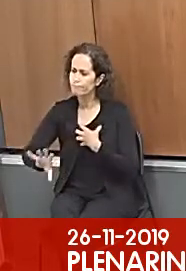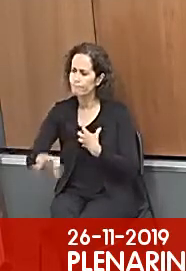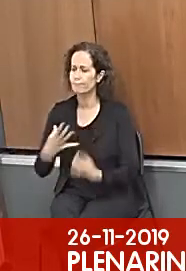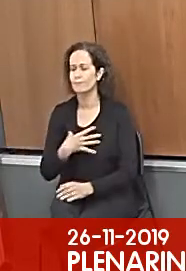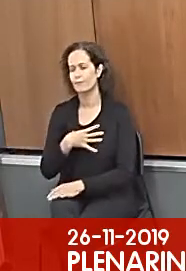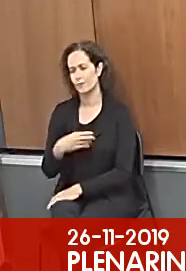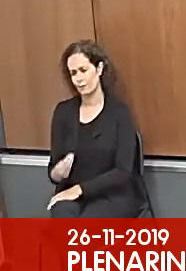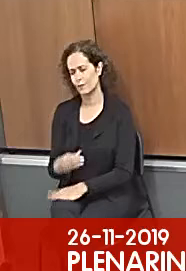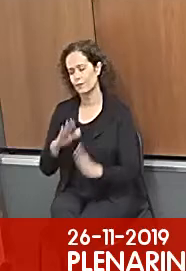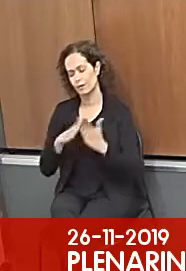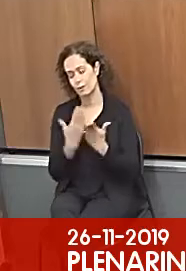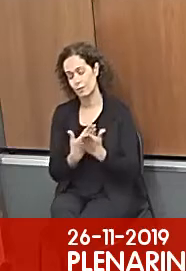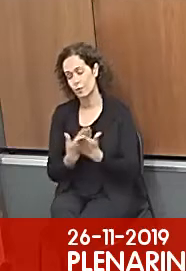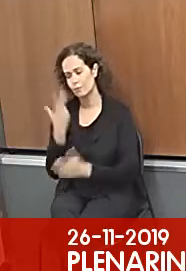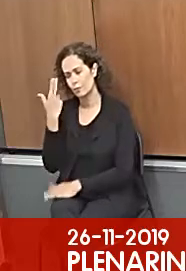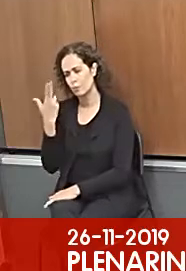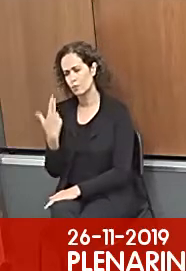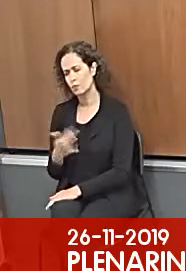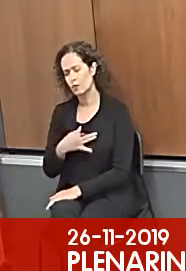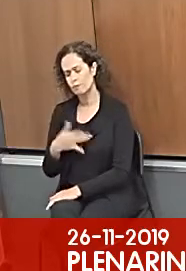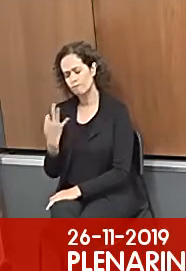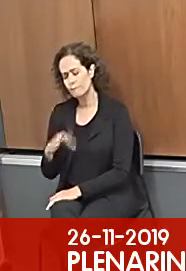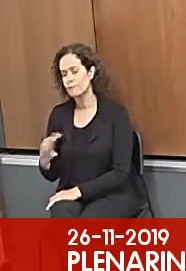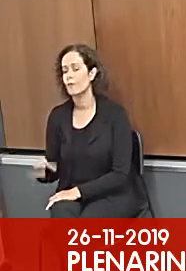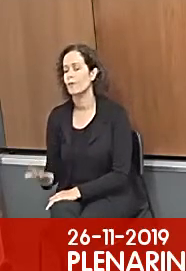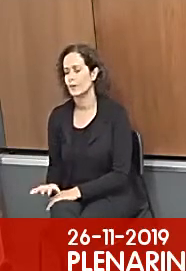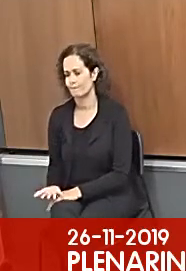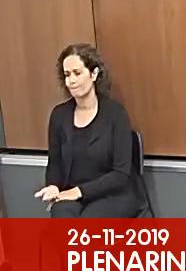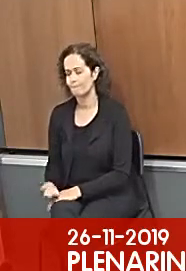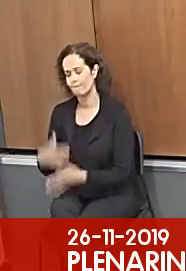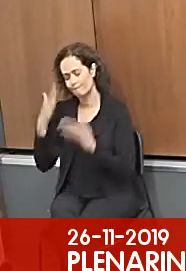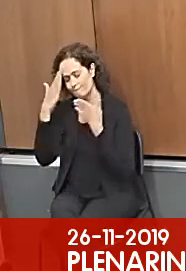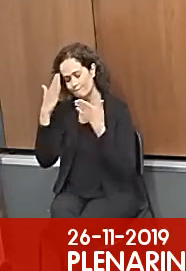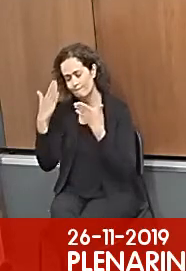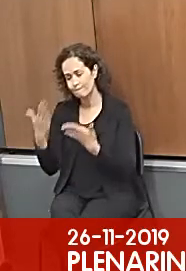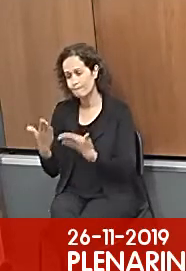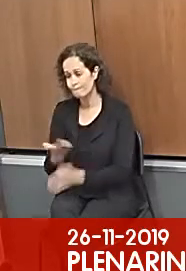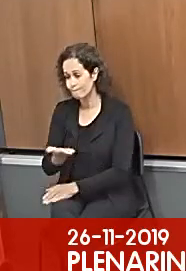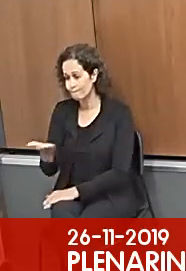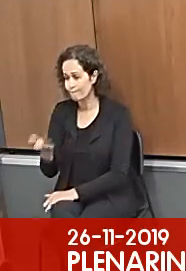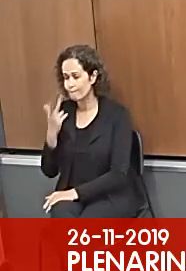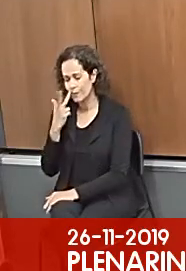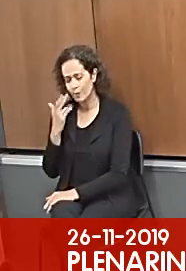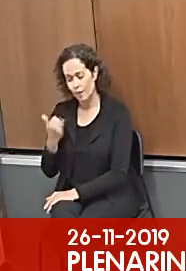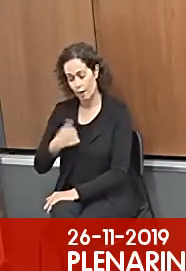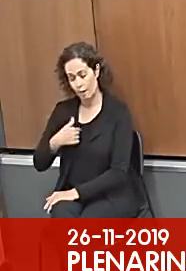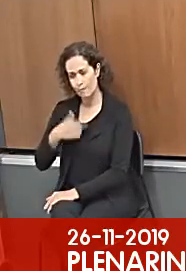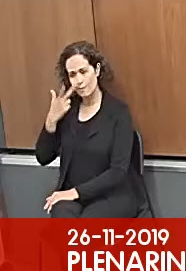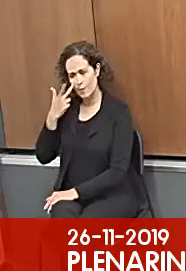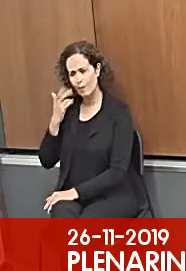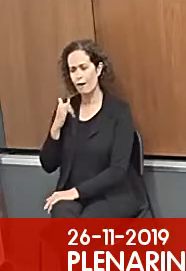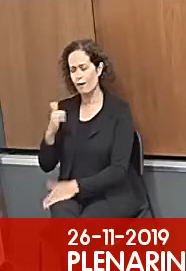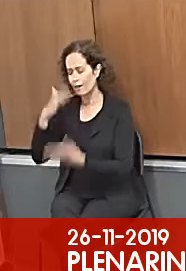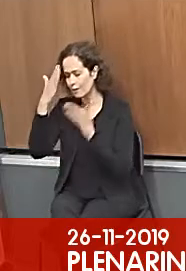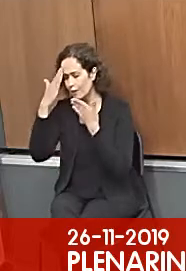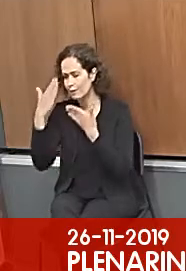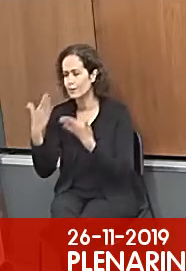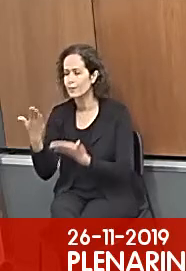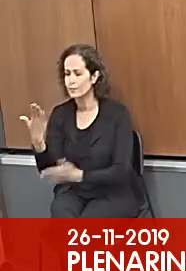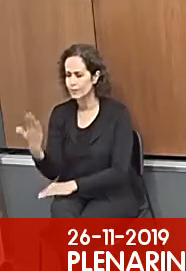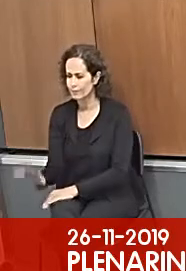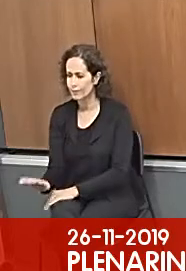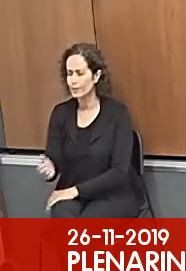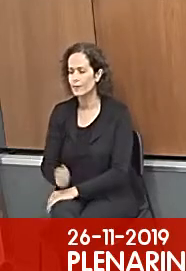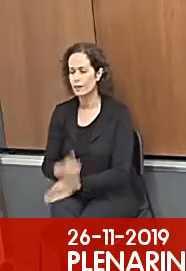escola comum. Dói em mim. Então, agradeço o senhor aqui agora como pai. Tá? Estou agradecendo o senhor como pai.